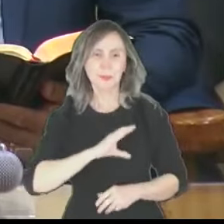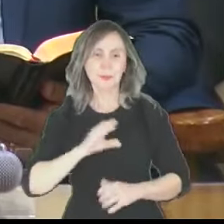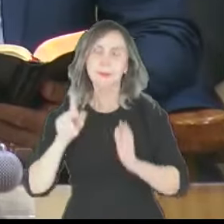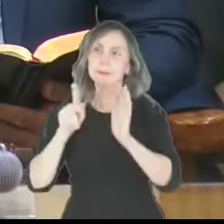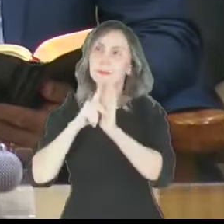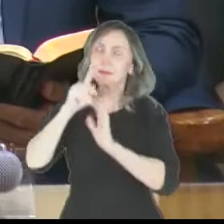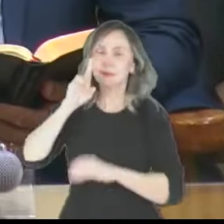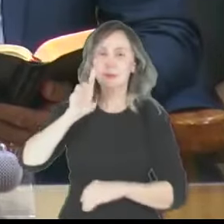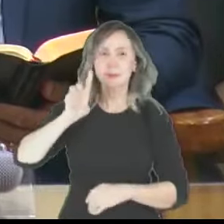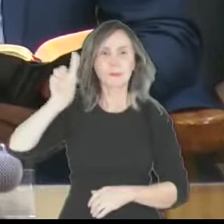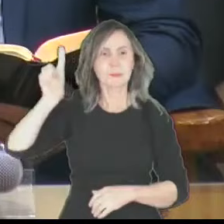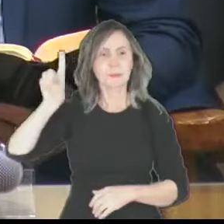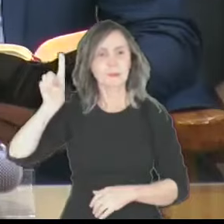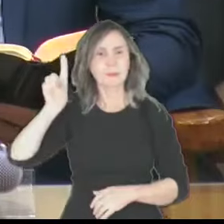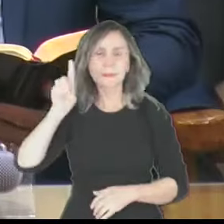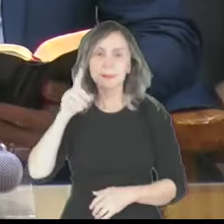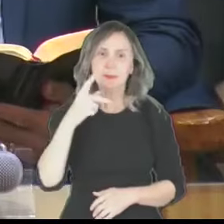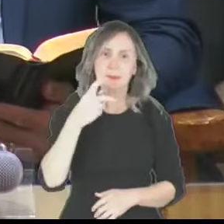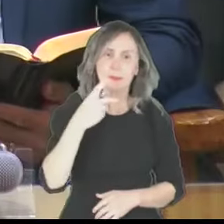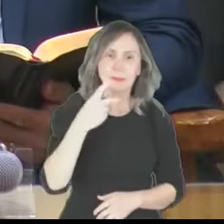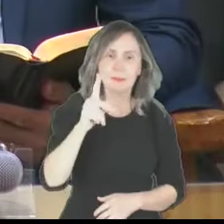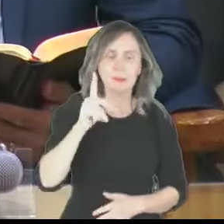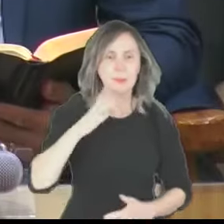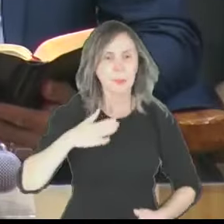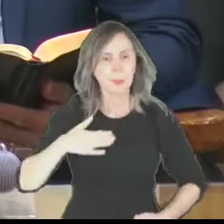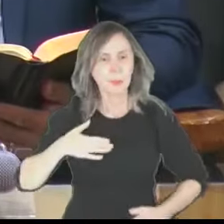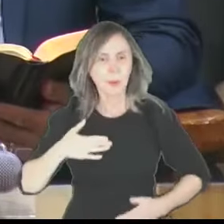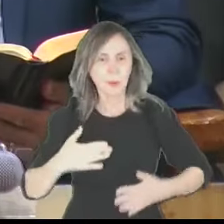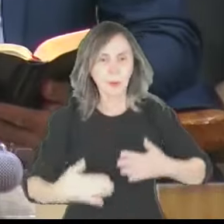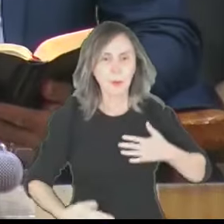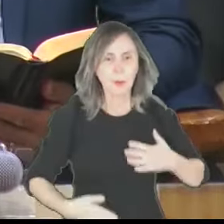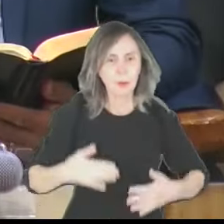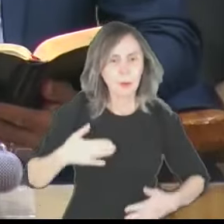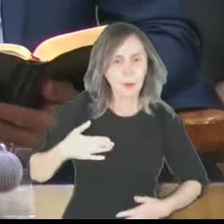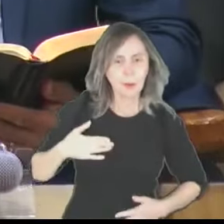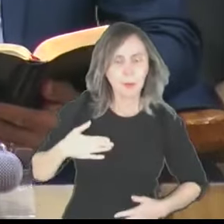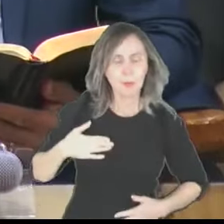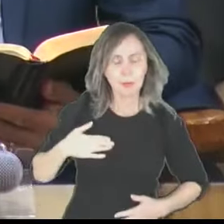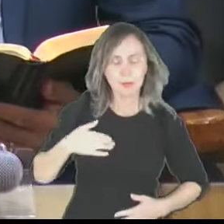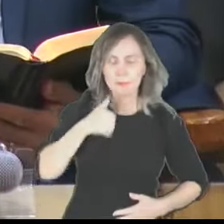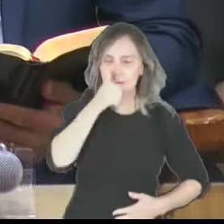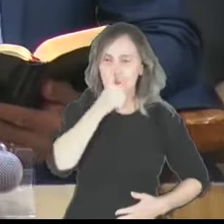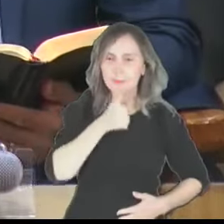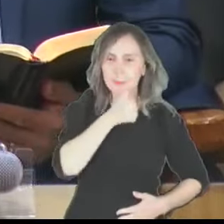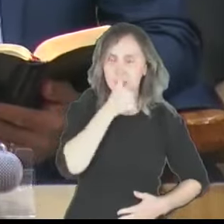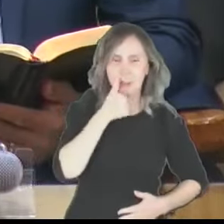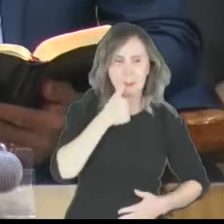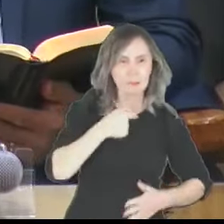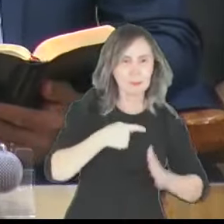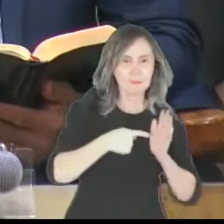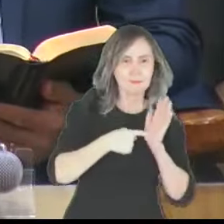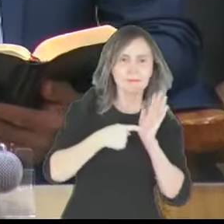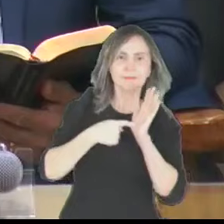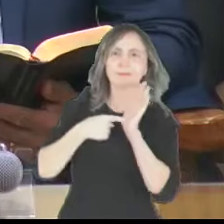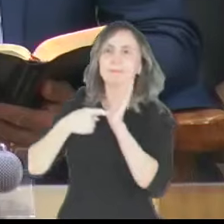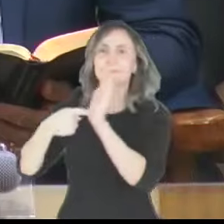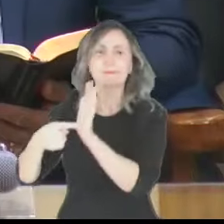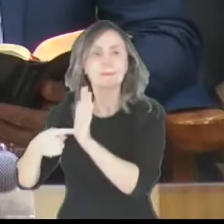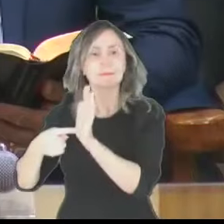que apresenteis o vosso corpo em sacrifício vivo, santo